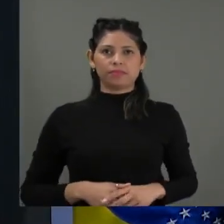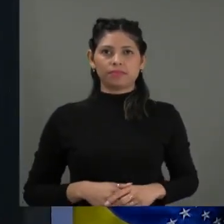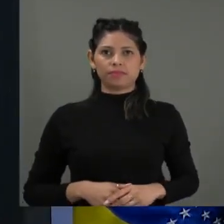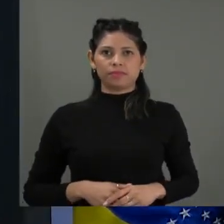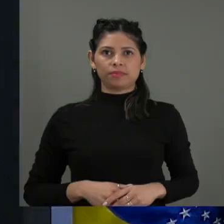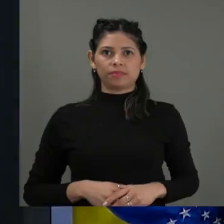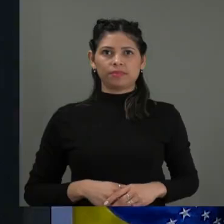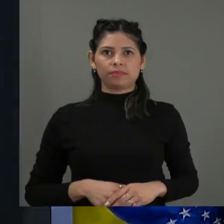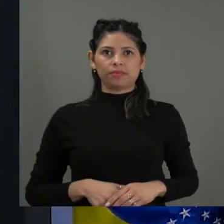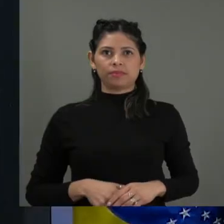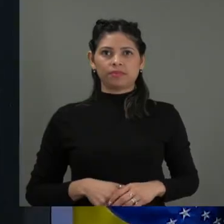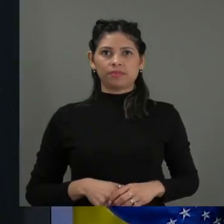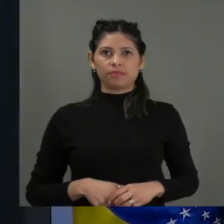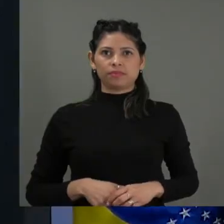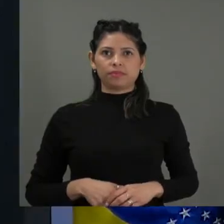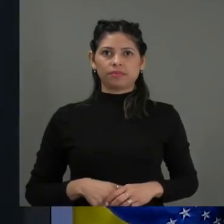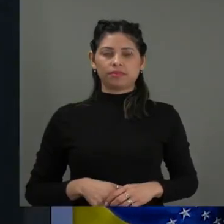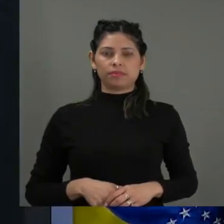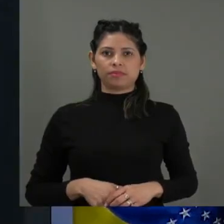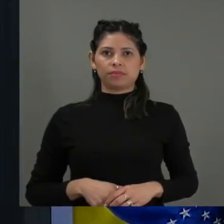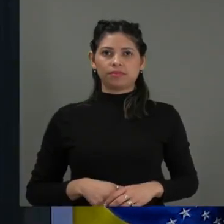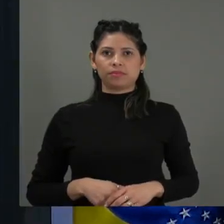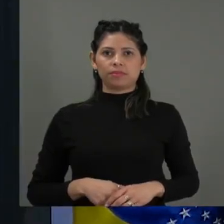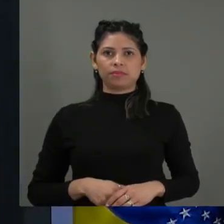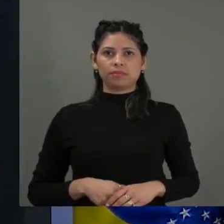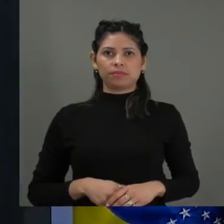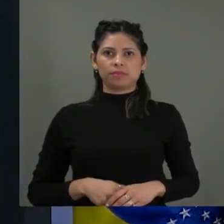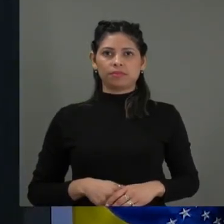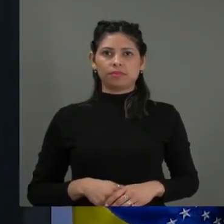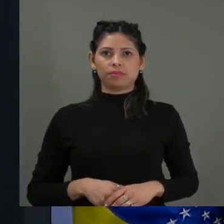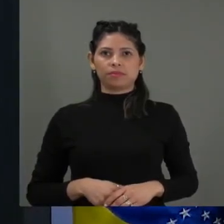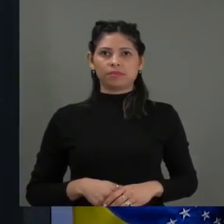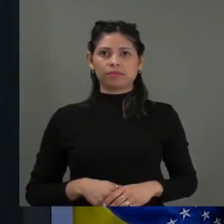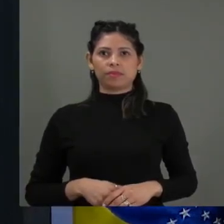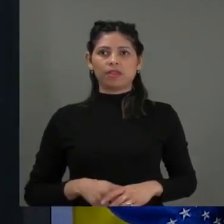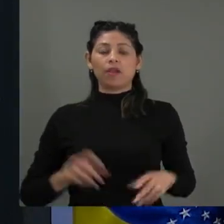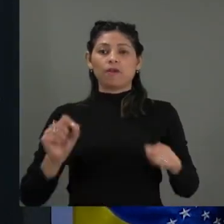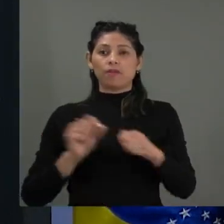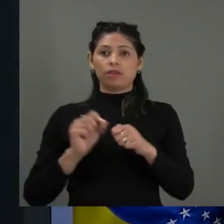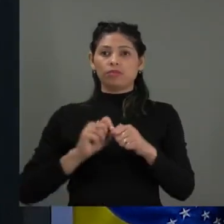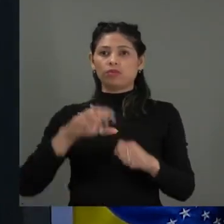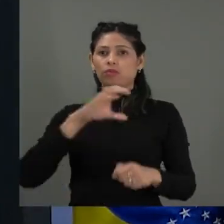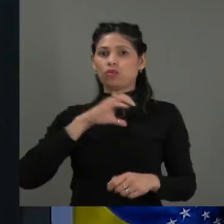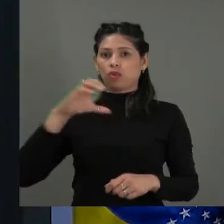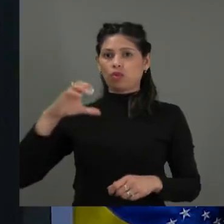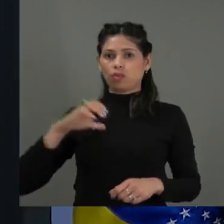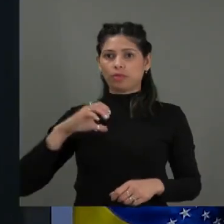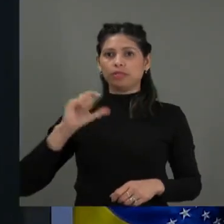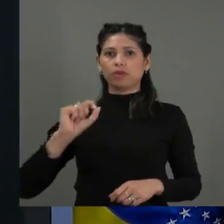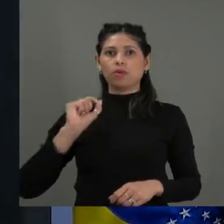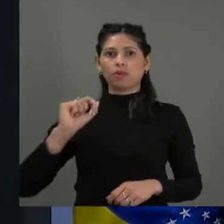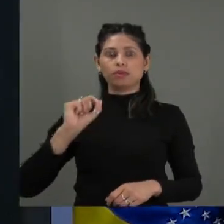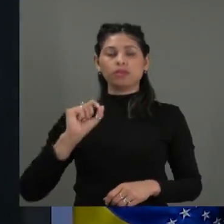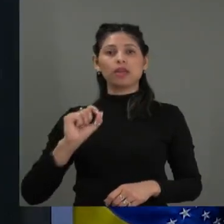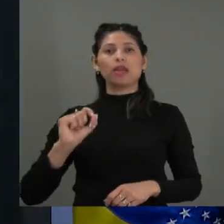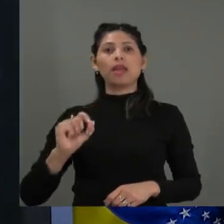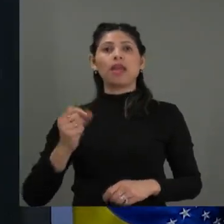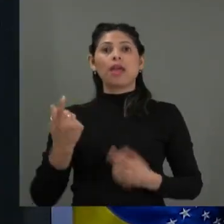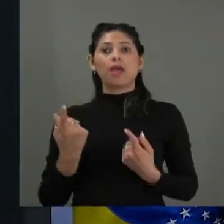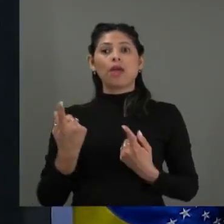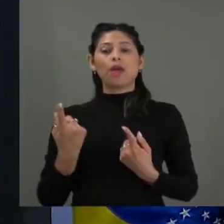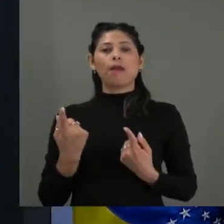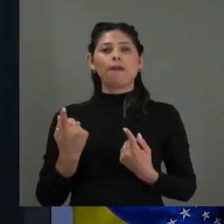fazendo mais uma ação da Frente Parlamentar em Defesa da Vida contra as drogas, inclusive com o lançamento de um